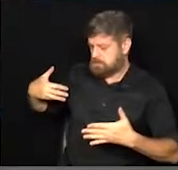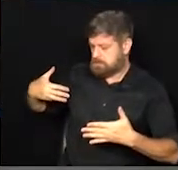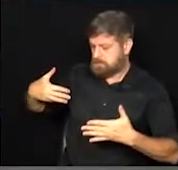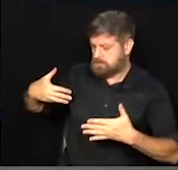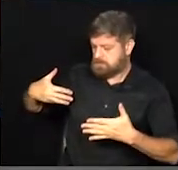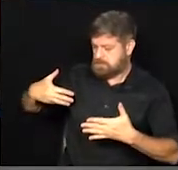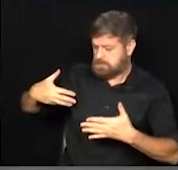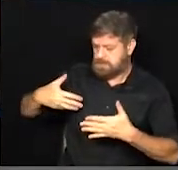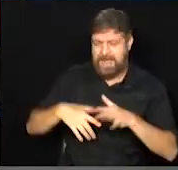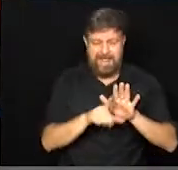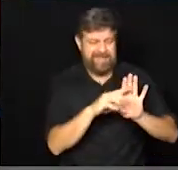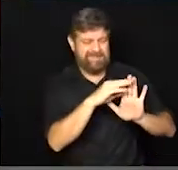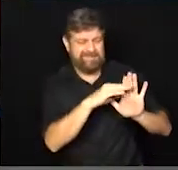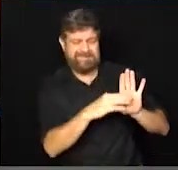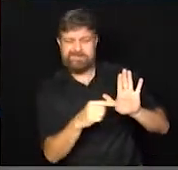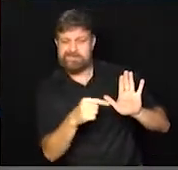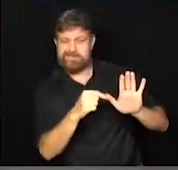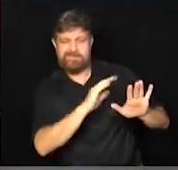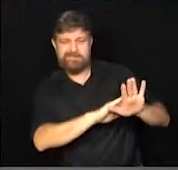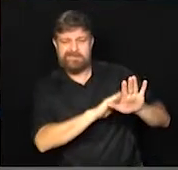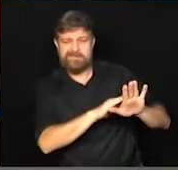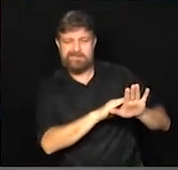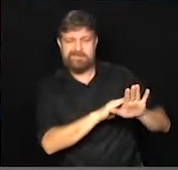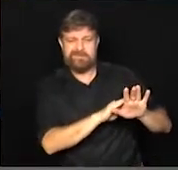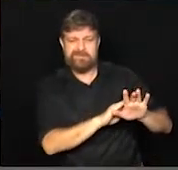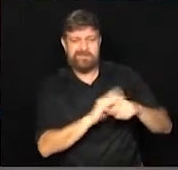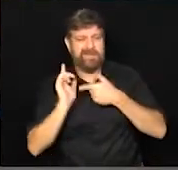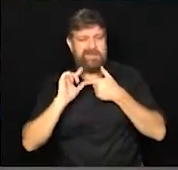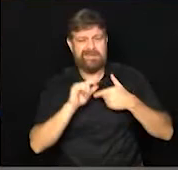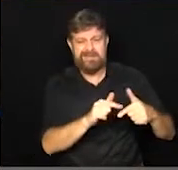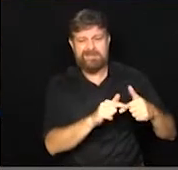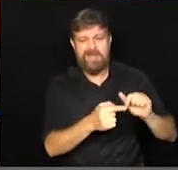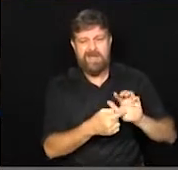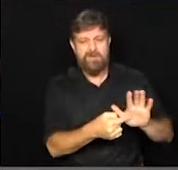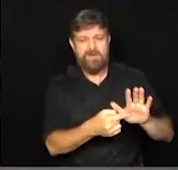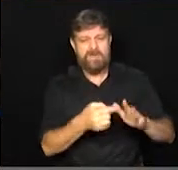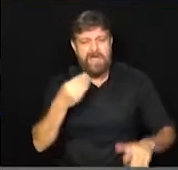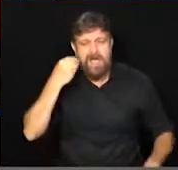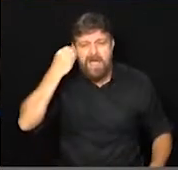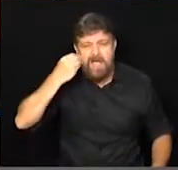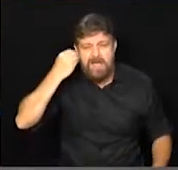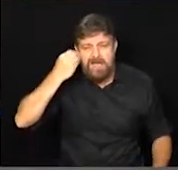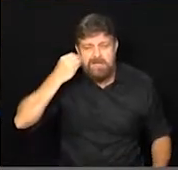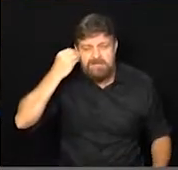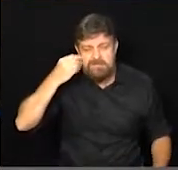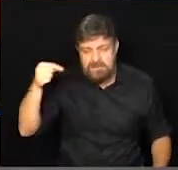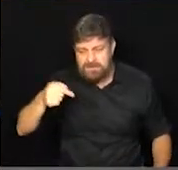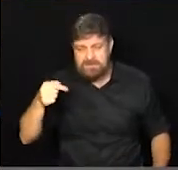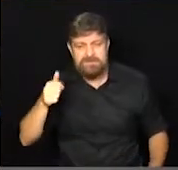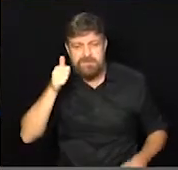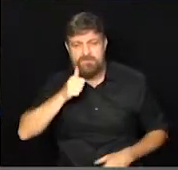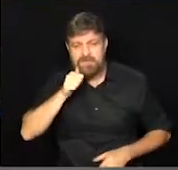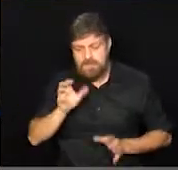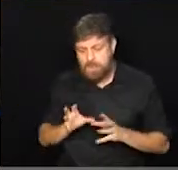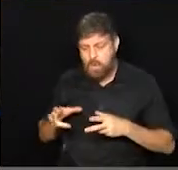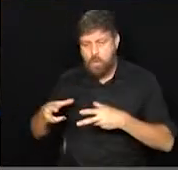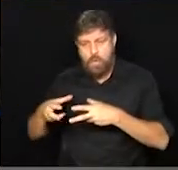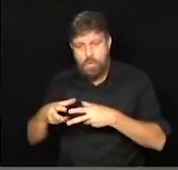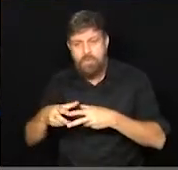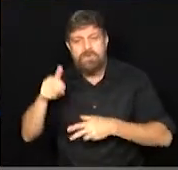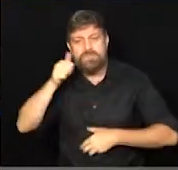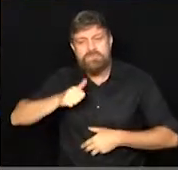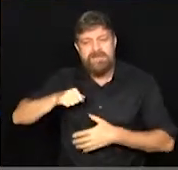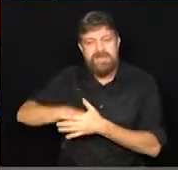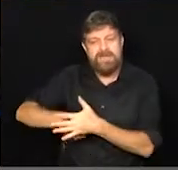legislação, da forma como ela foi feita, ela expressa experiências do próprio movimento, dos coletivos, dos grupos de